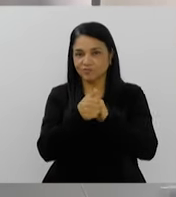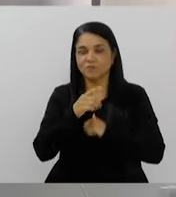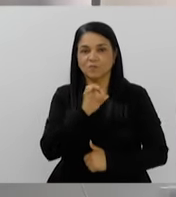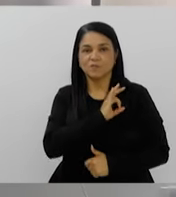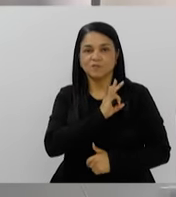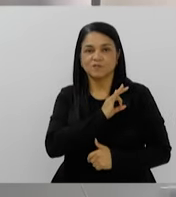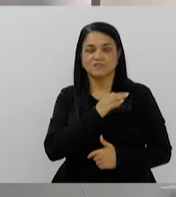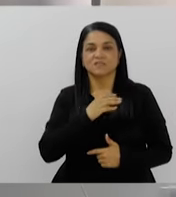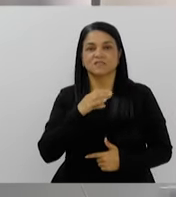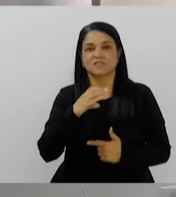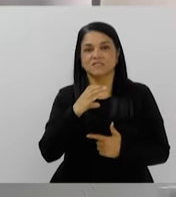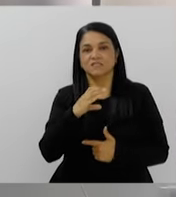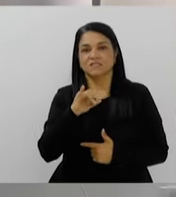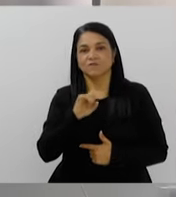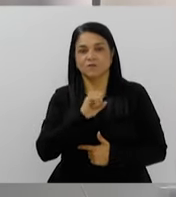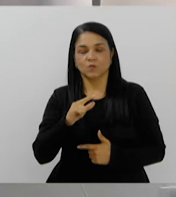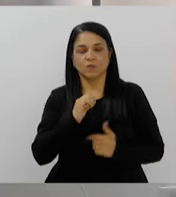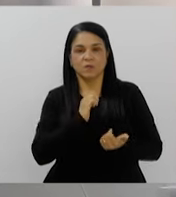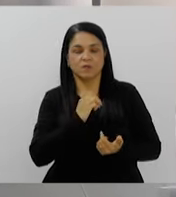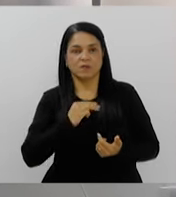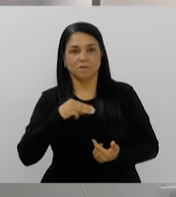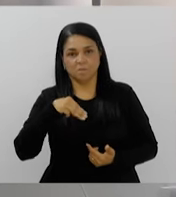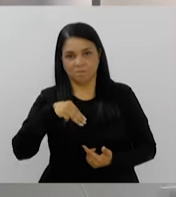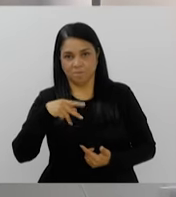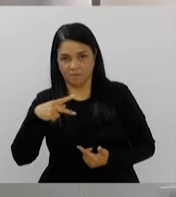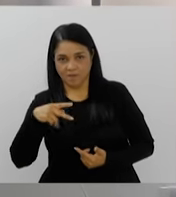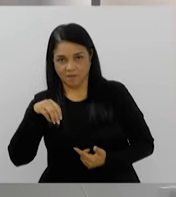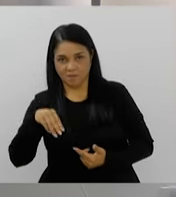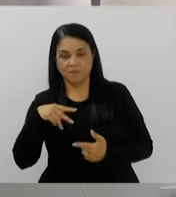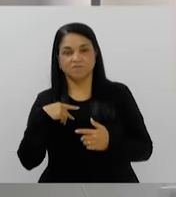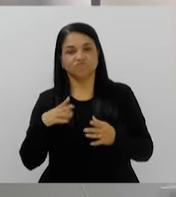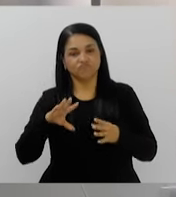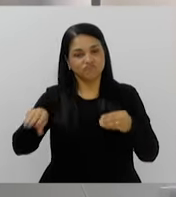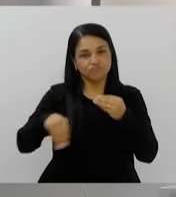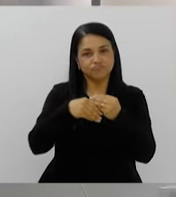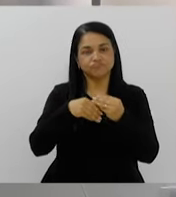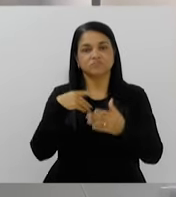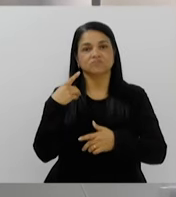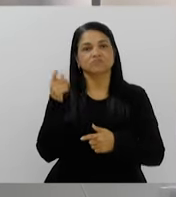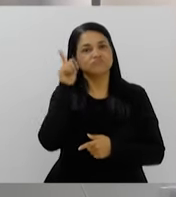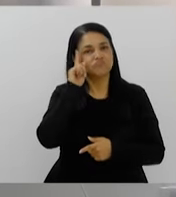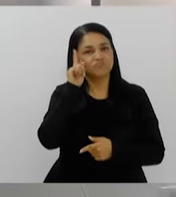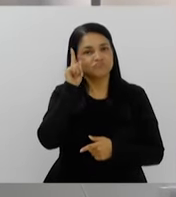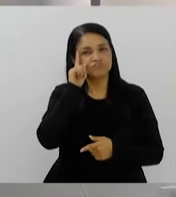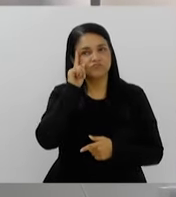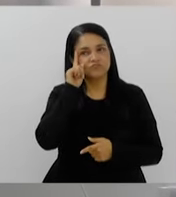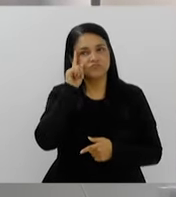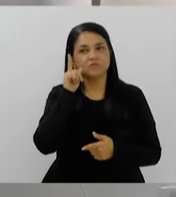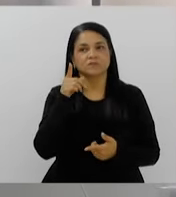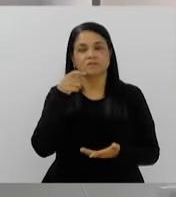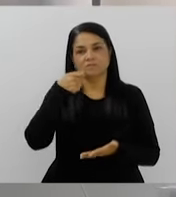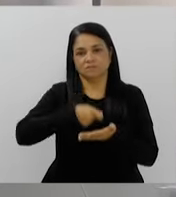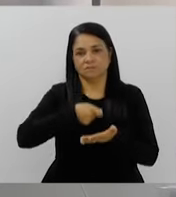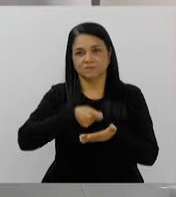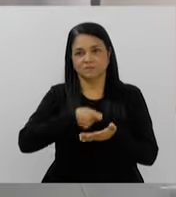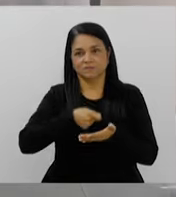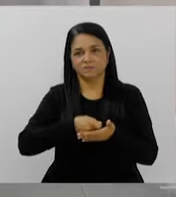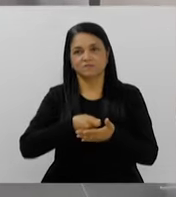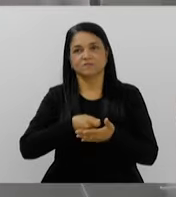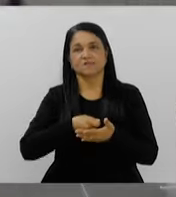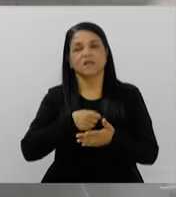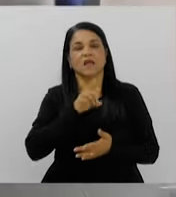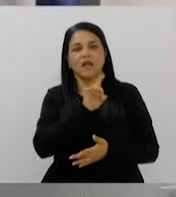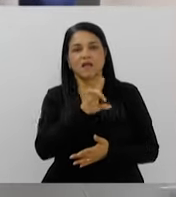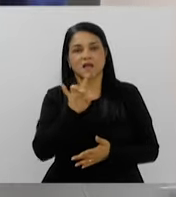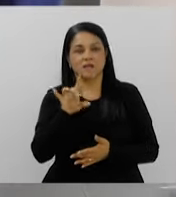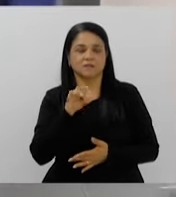civis e militares e determina a sua incorporação nas rotinas dessas corporações de forma facultativa a cada